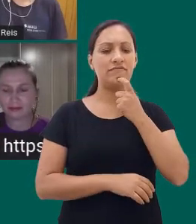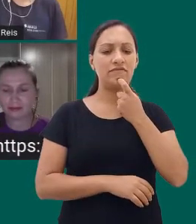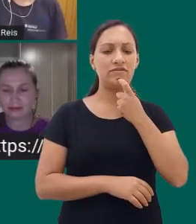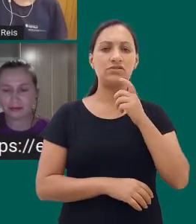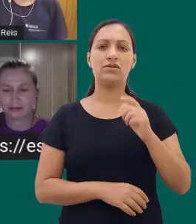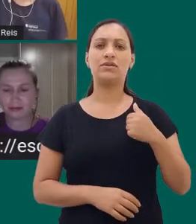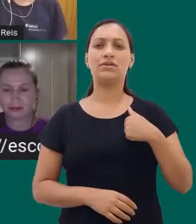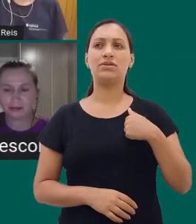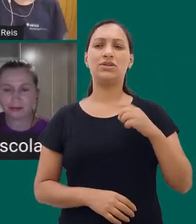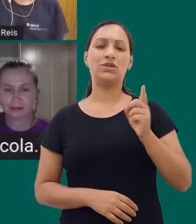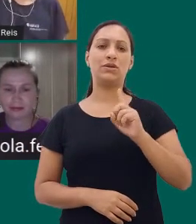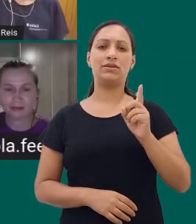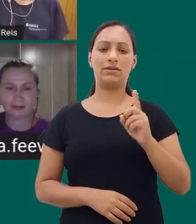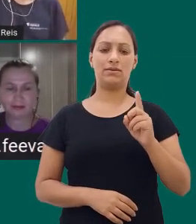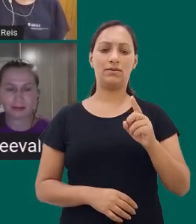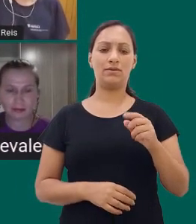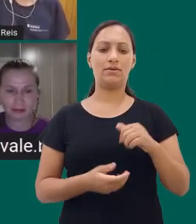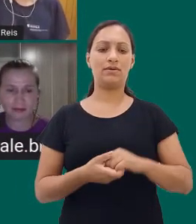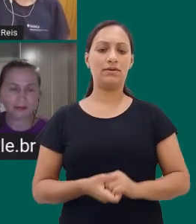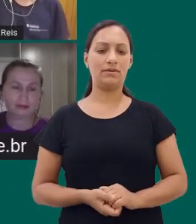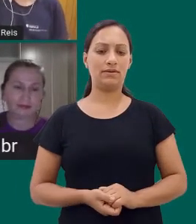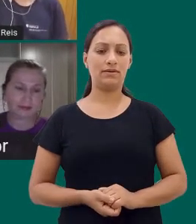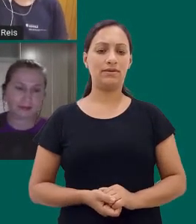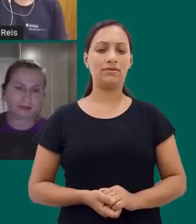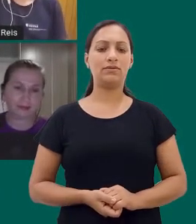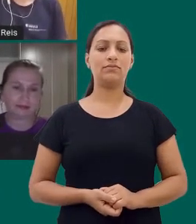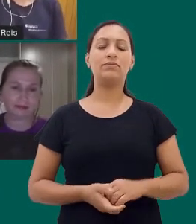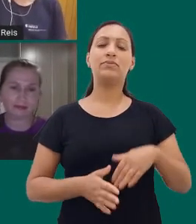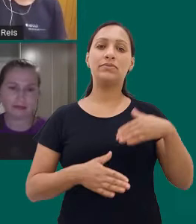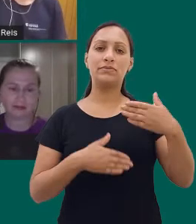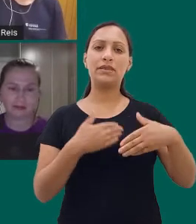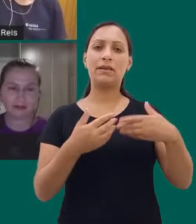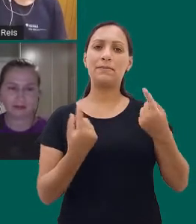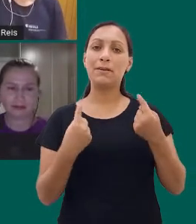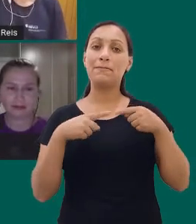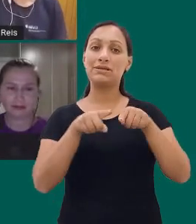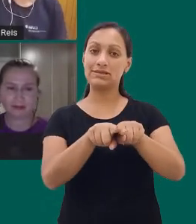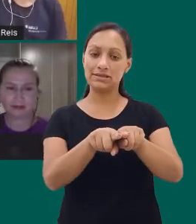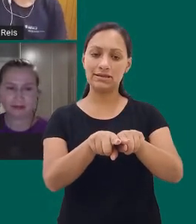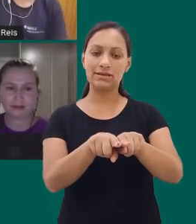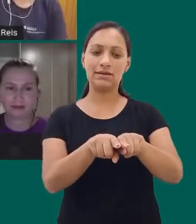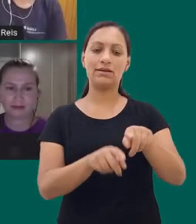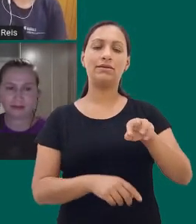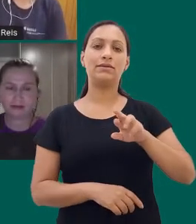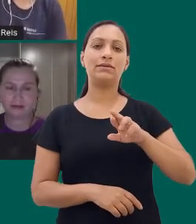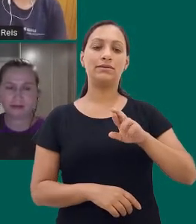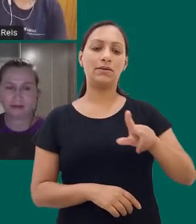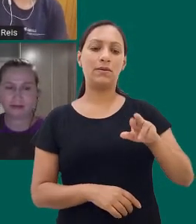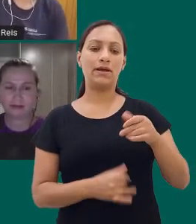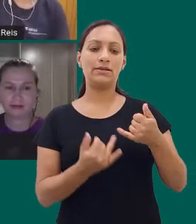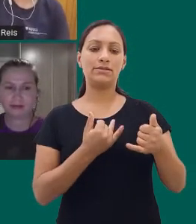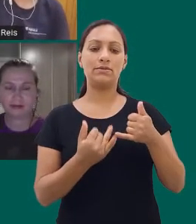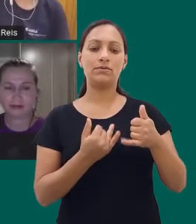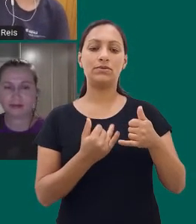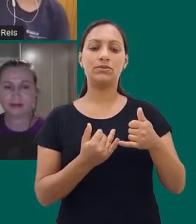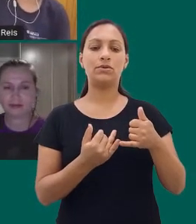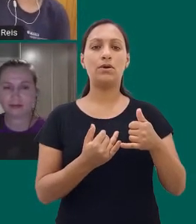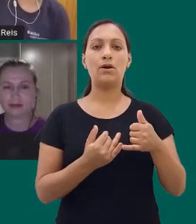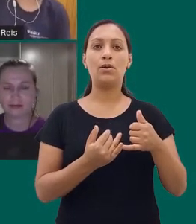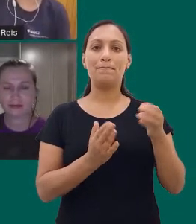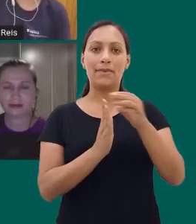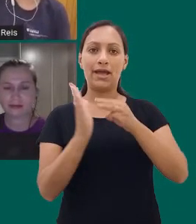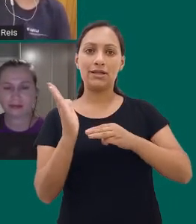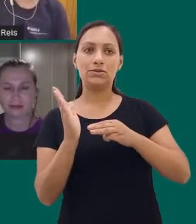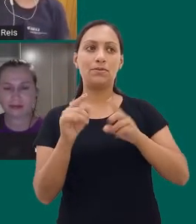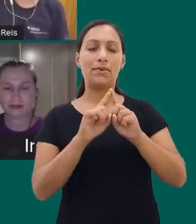não é, a gente adapta para cá, é uma parceria, não é botar o método dos caras aqui, porque a gente é Brasil, é outra coisa,